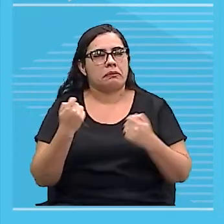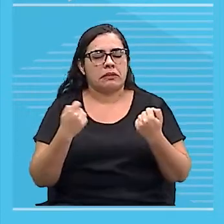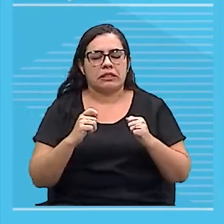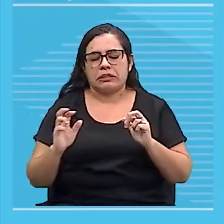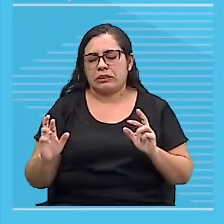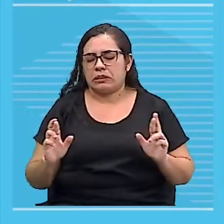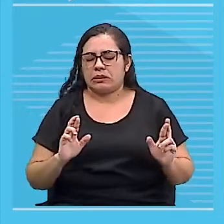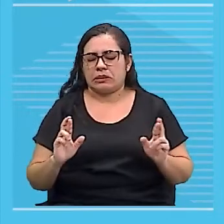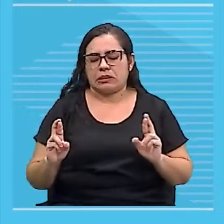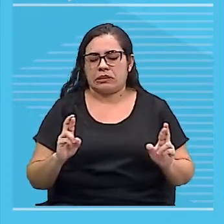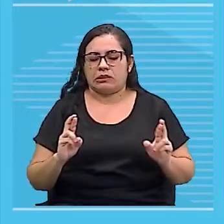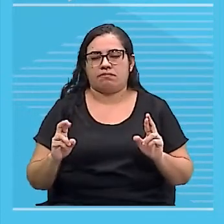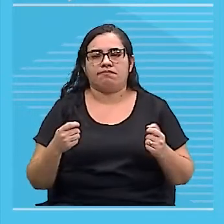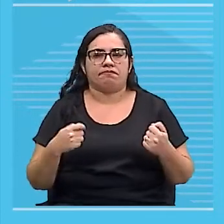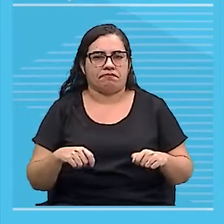a capacitância